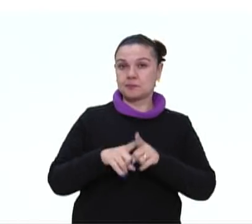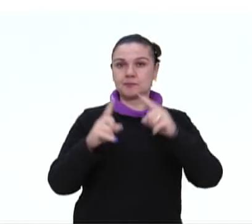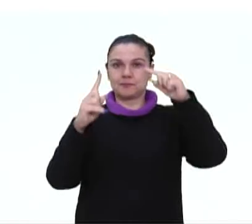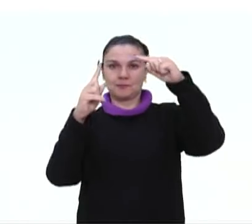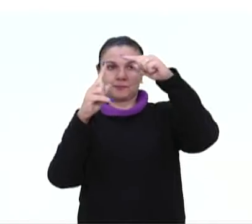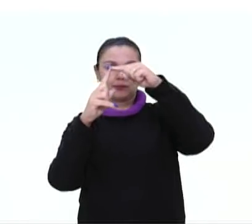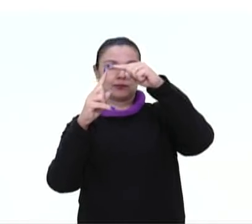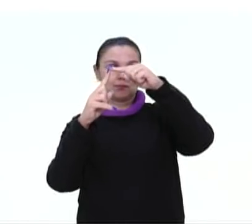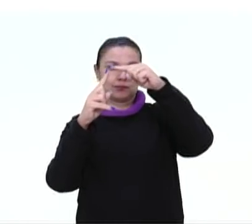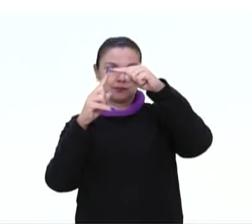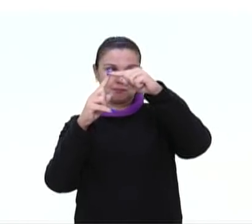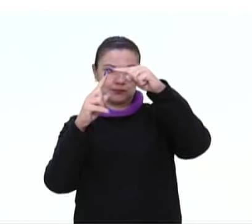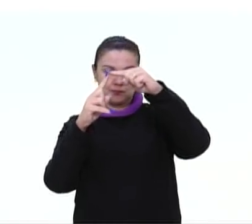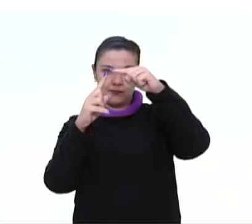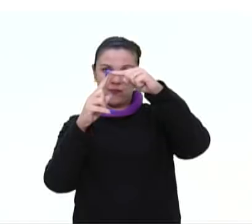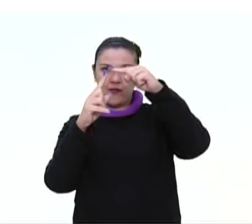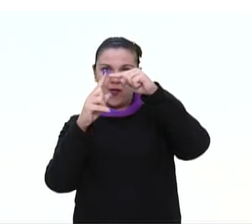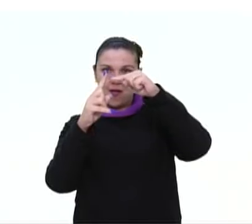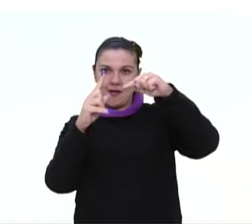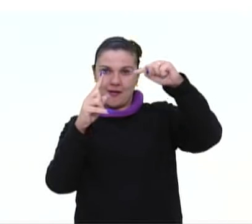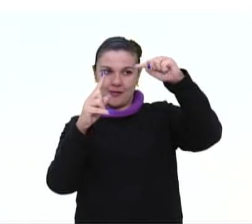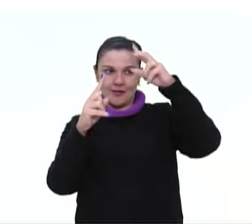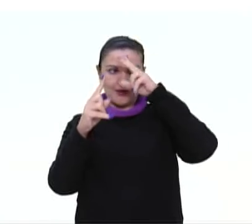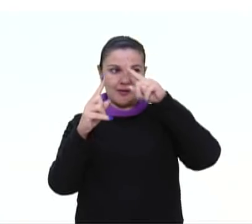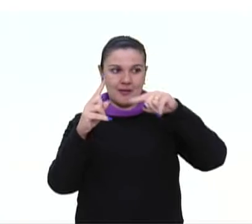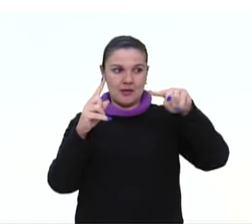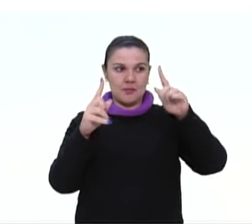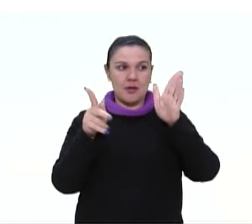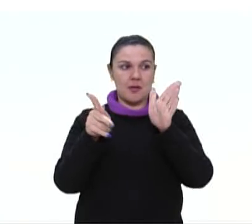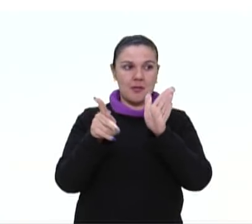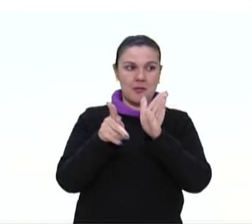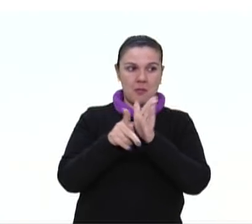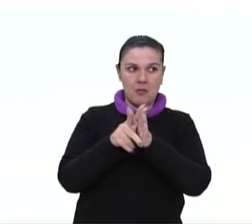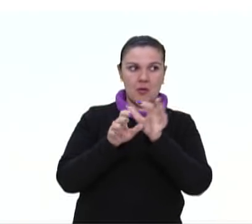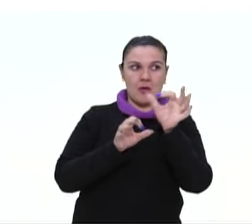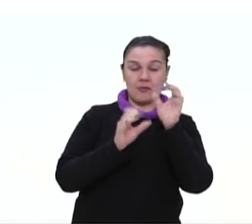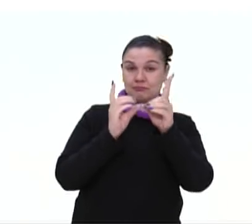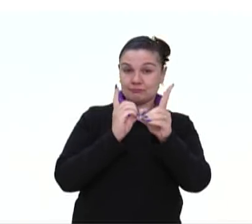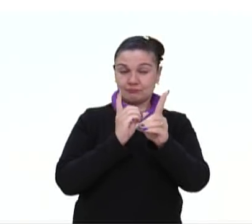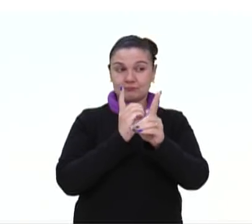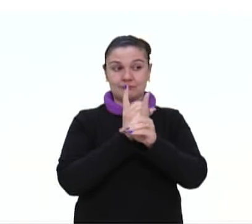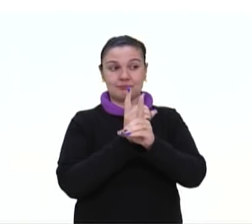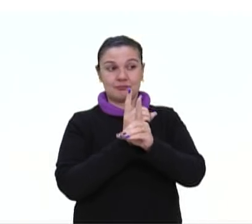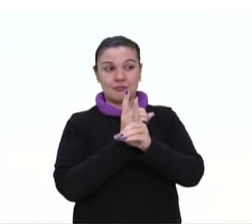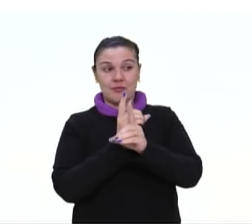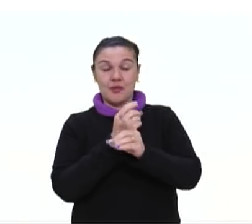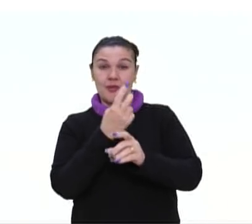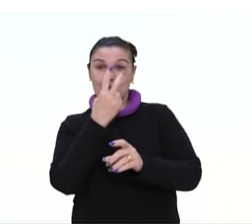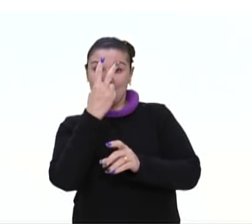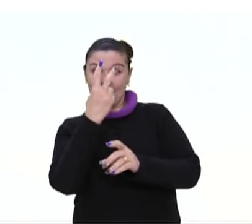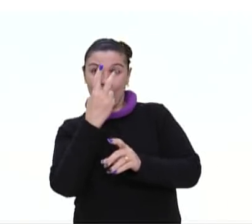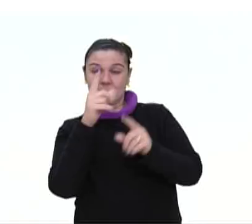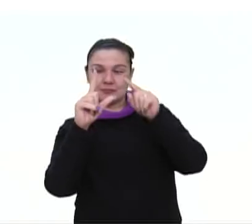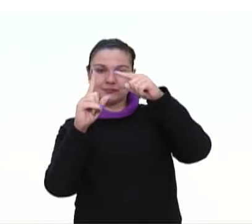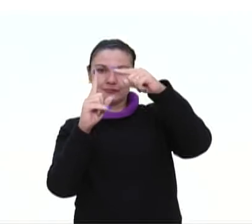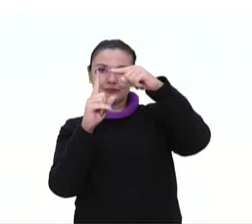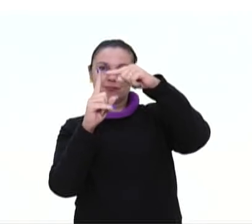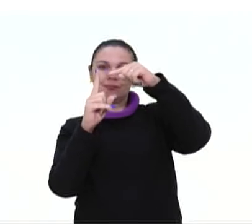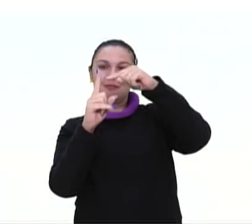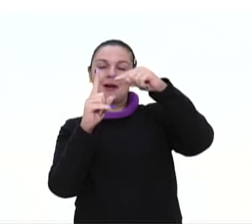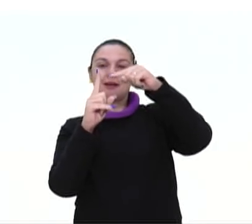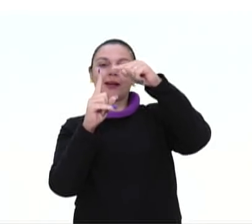os vértices, né? O que seriam os vértices? São os pontos de encontro entre 2 lados que formam